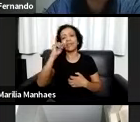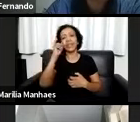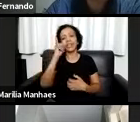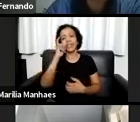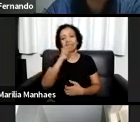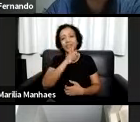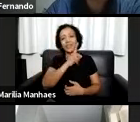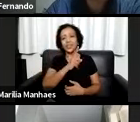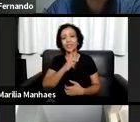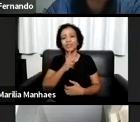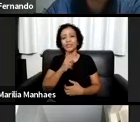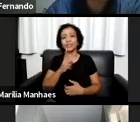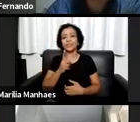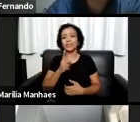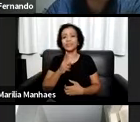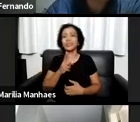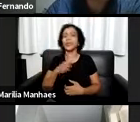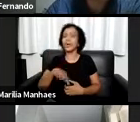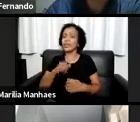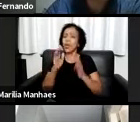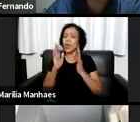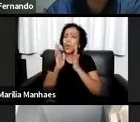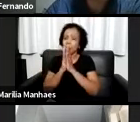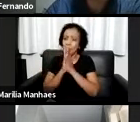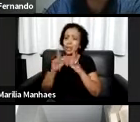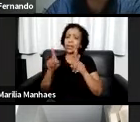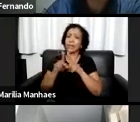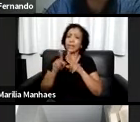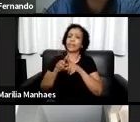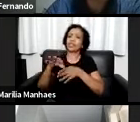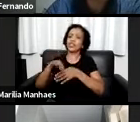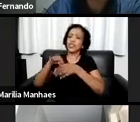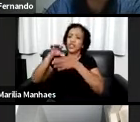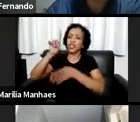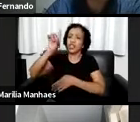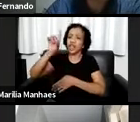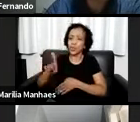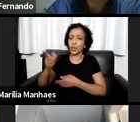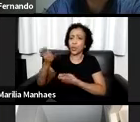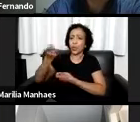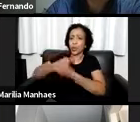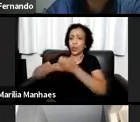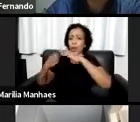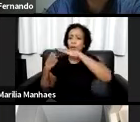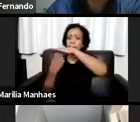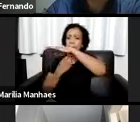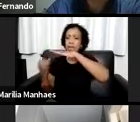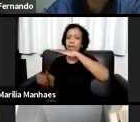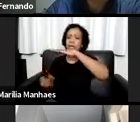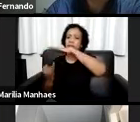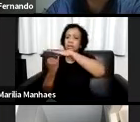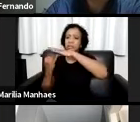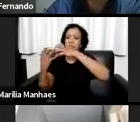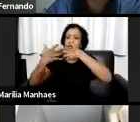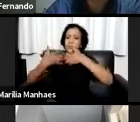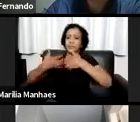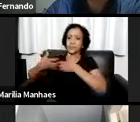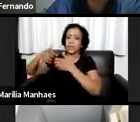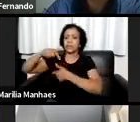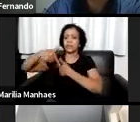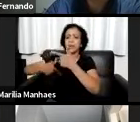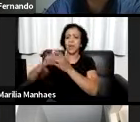tremendamente difícil. Então, estamos orando também por este segmento empresarial, industrial e comercial. Estamos